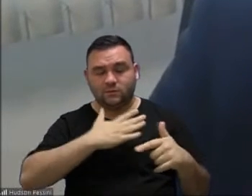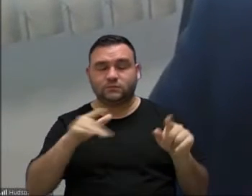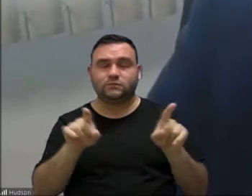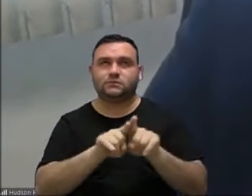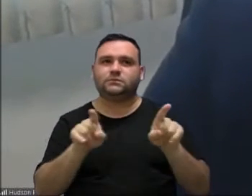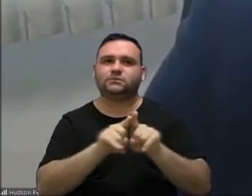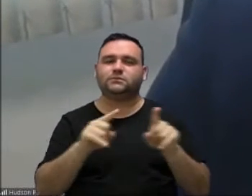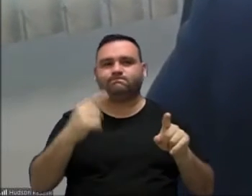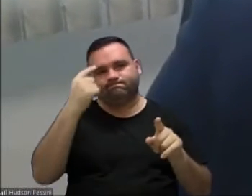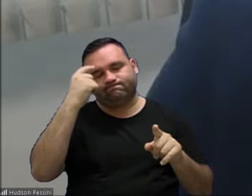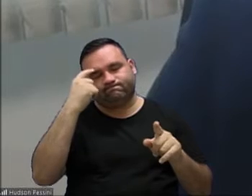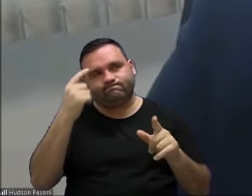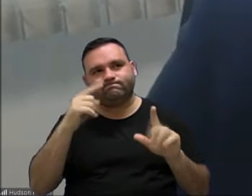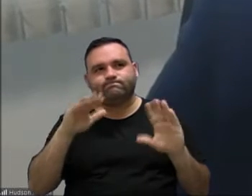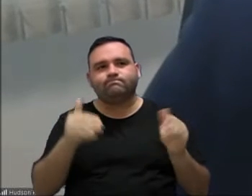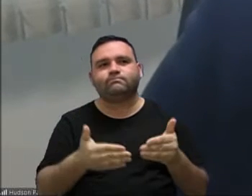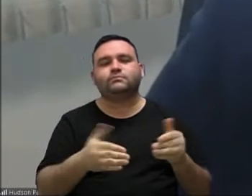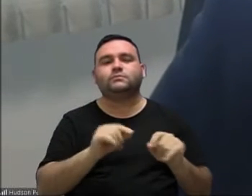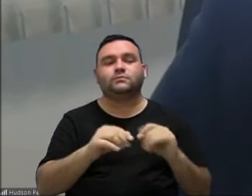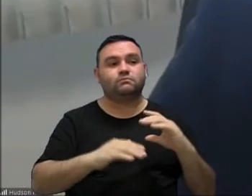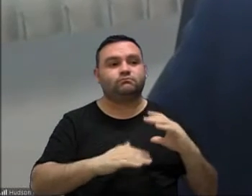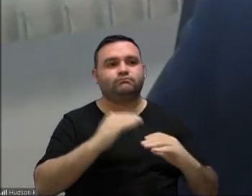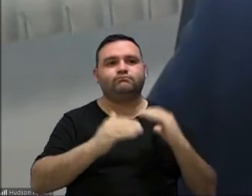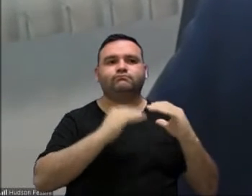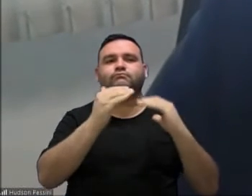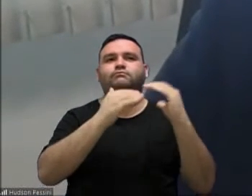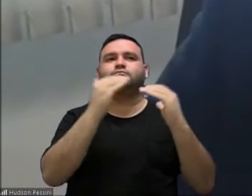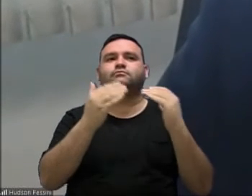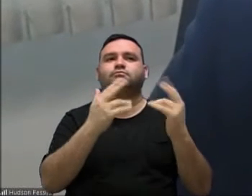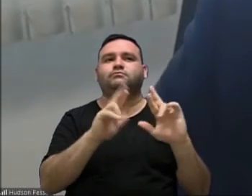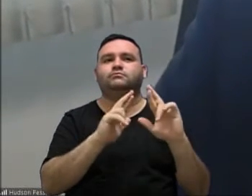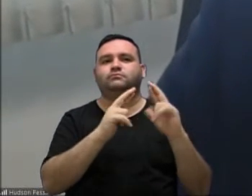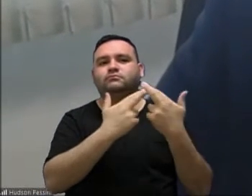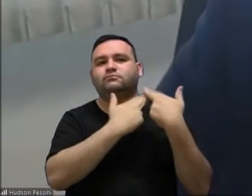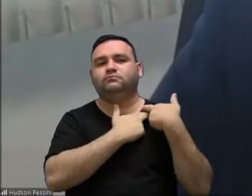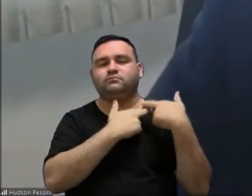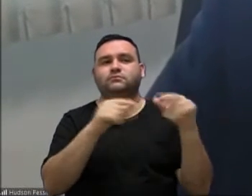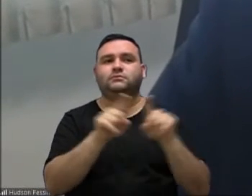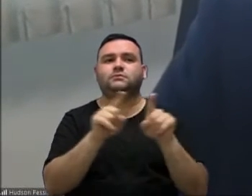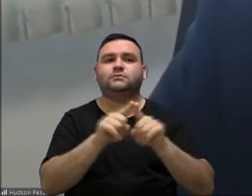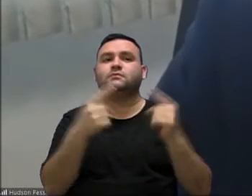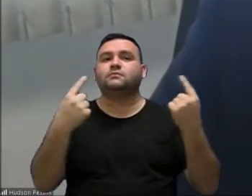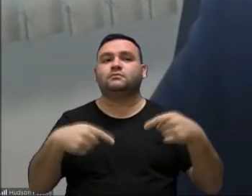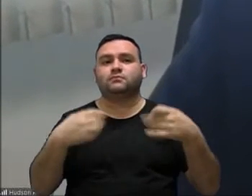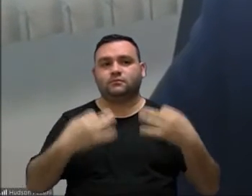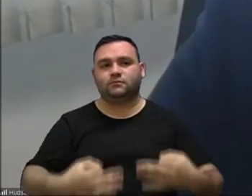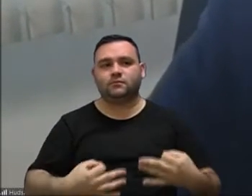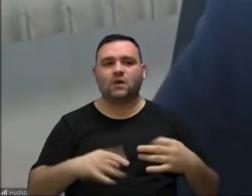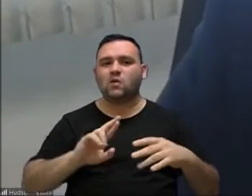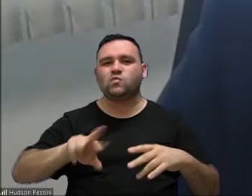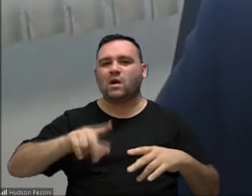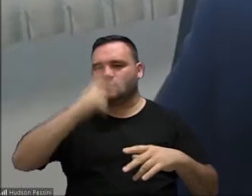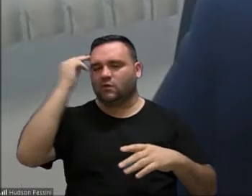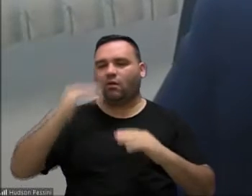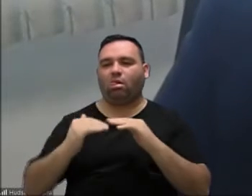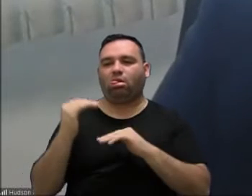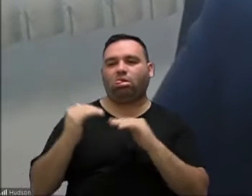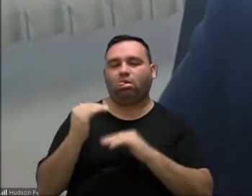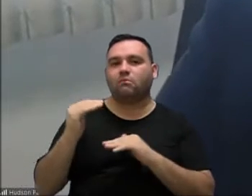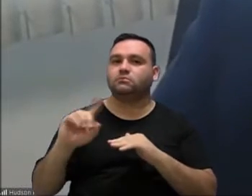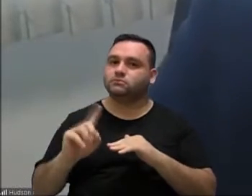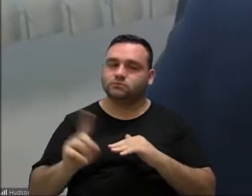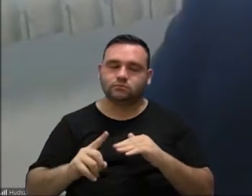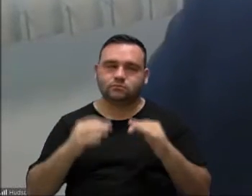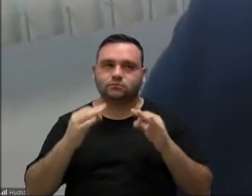vereador pela evolução responsável e a concorrência leal não a concorrência desleal do comércio